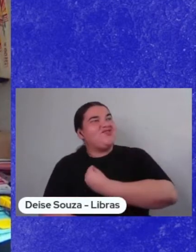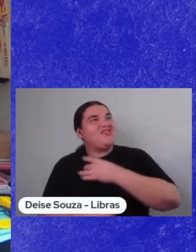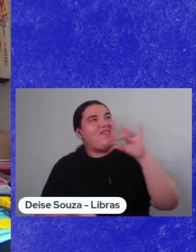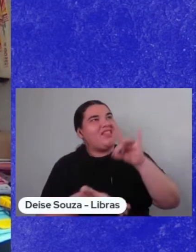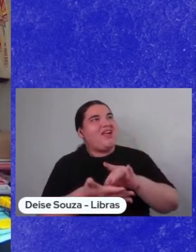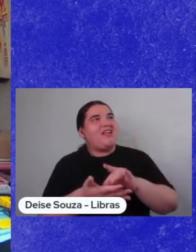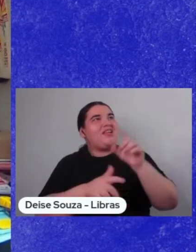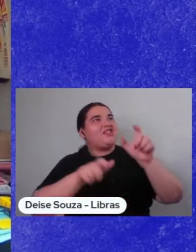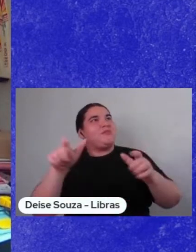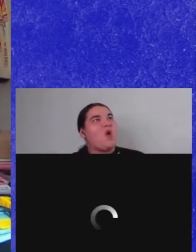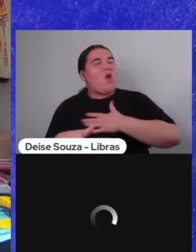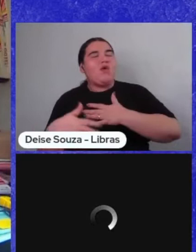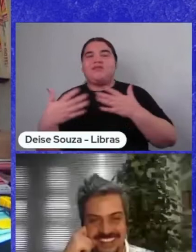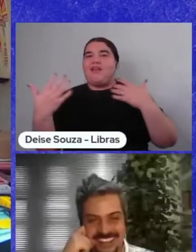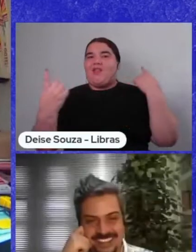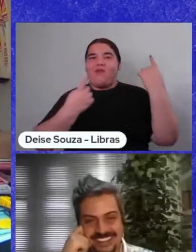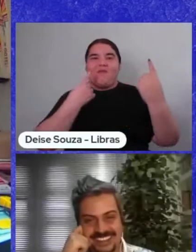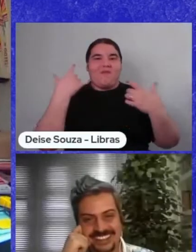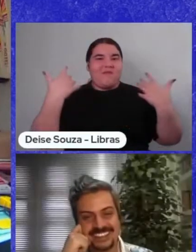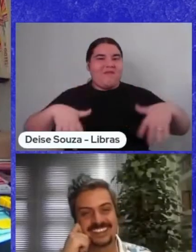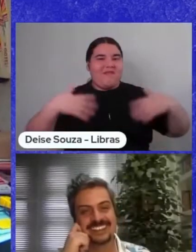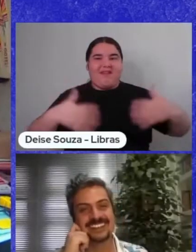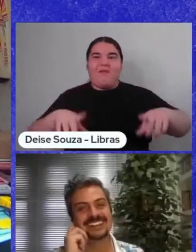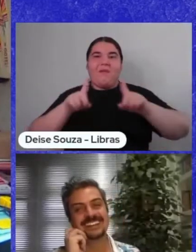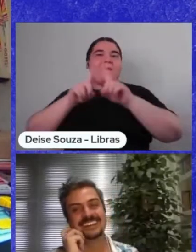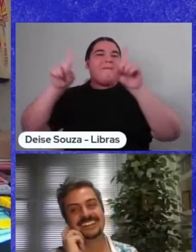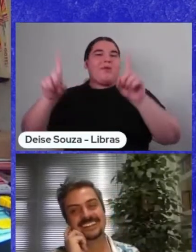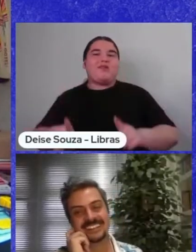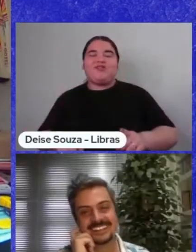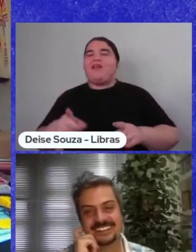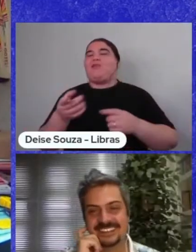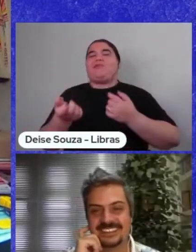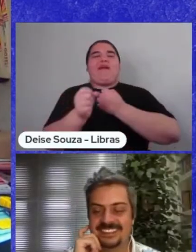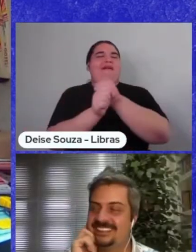lá, é muito louco ver um projeto que fica tanto tempo com você